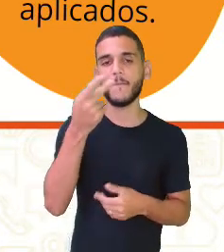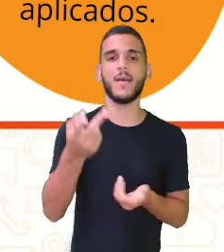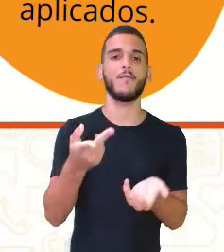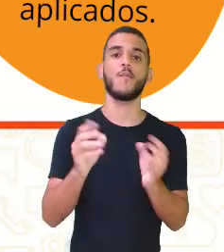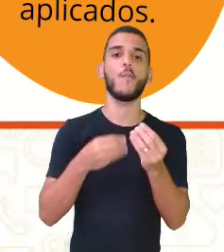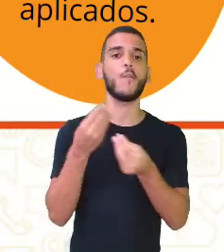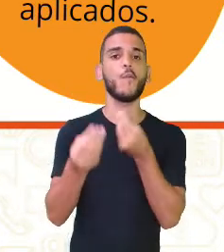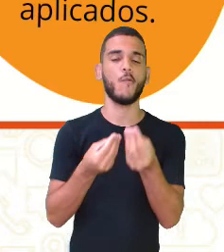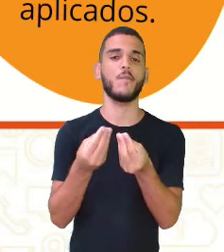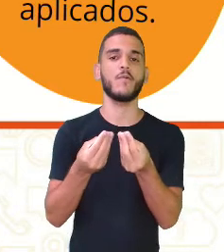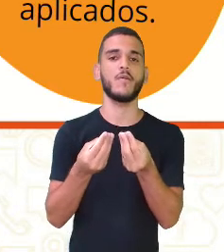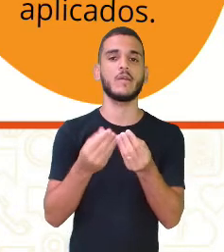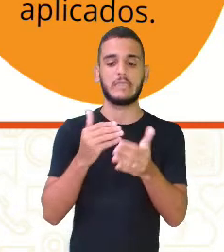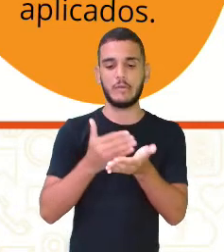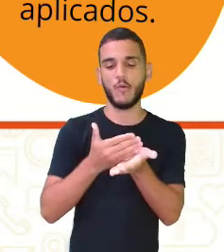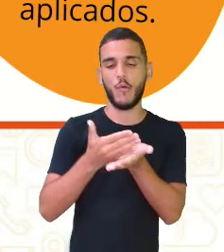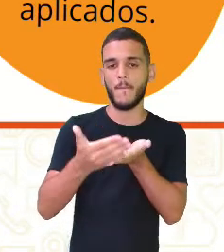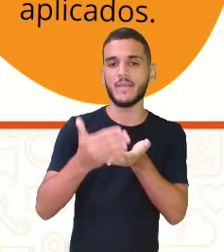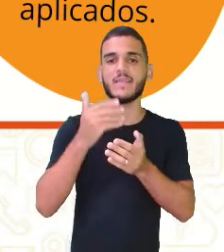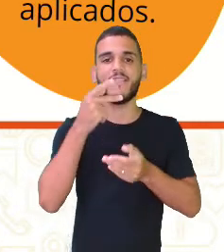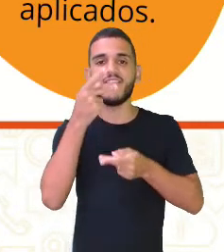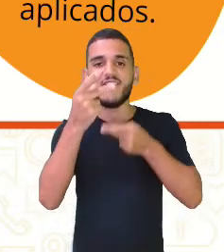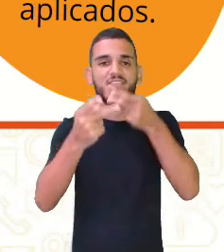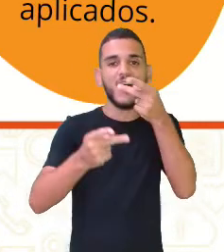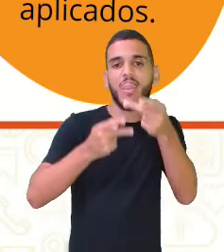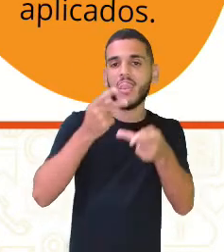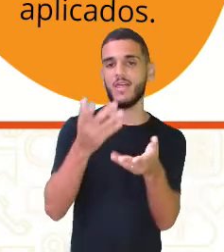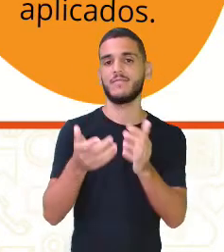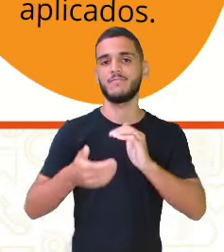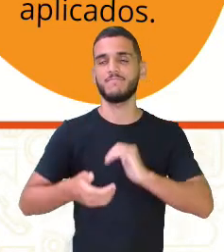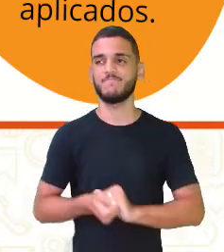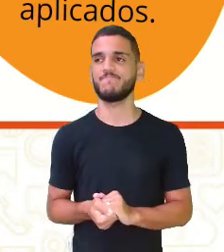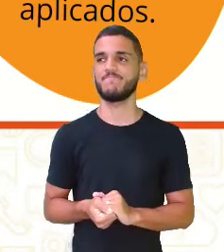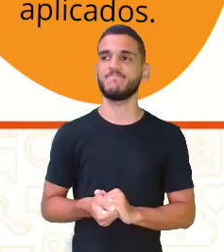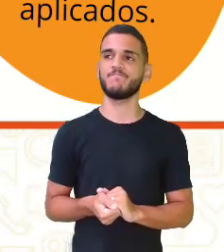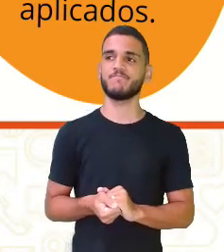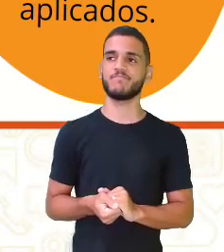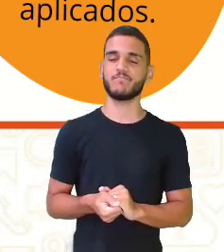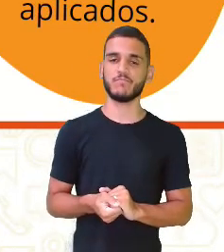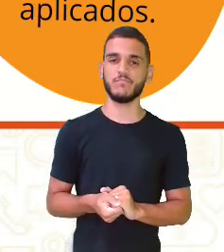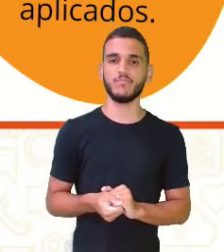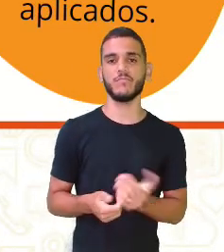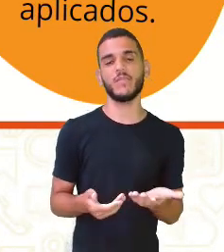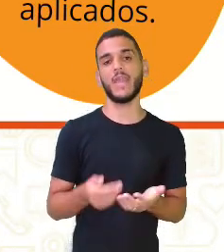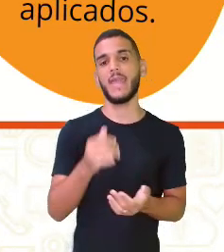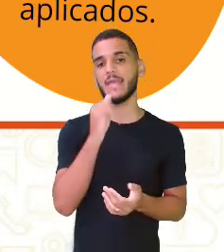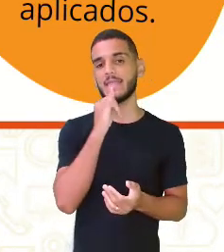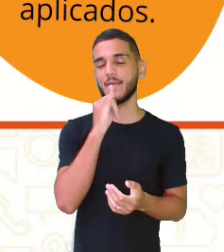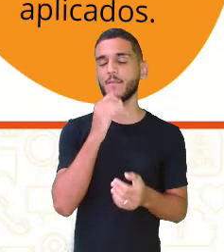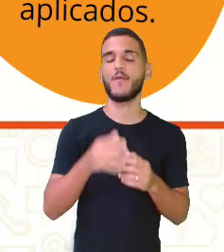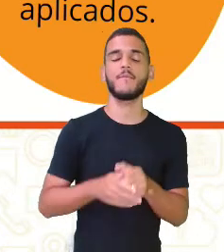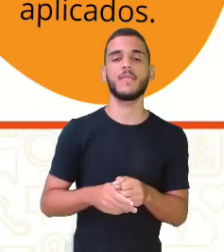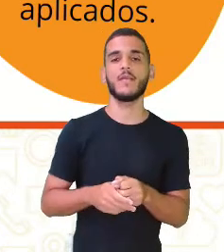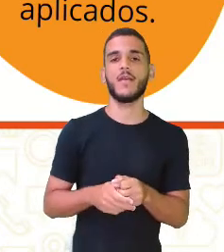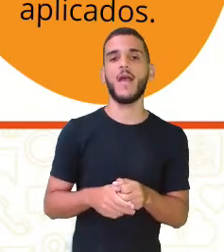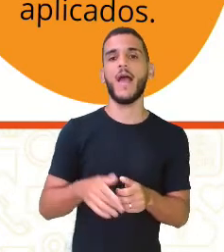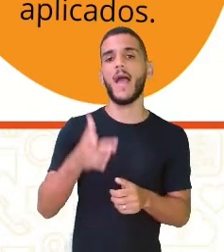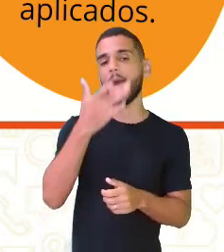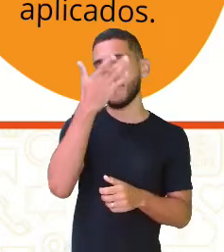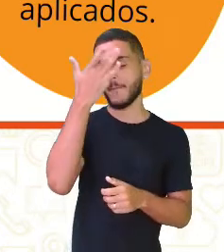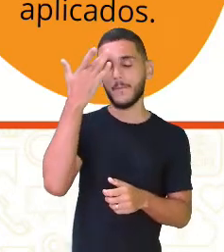a gente está avaliando também para que a gente tome decisões. Então, quando a gente fala de fluência verbal, a gente está